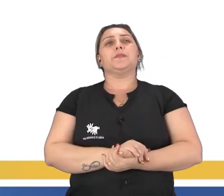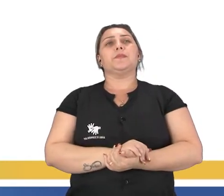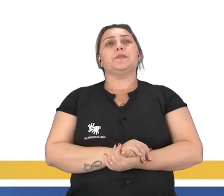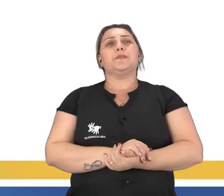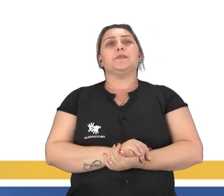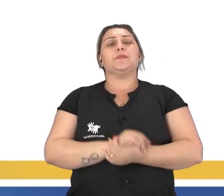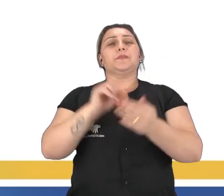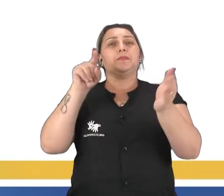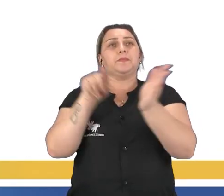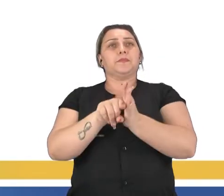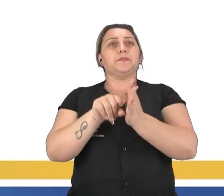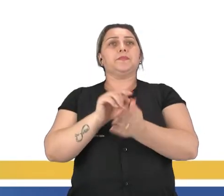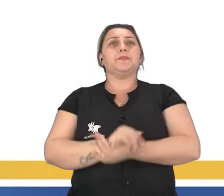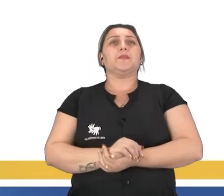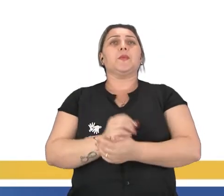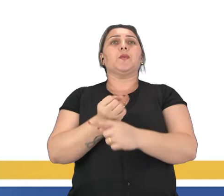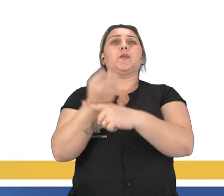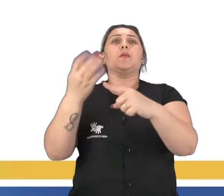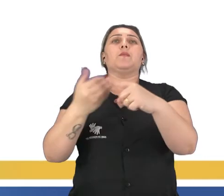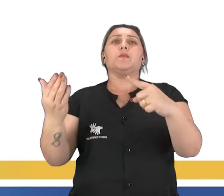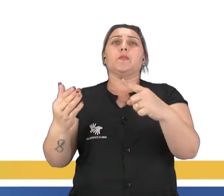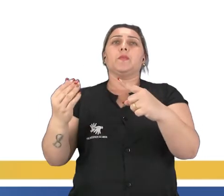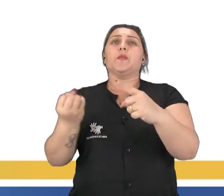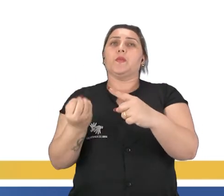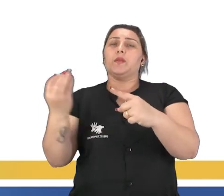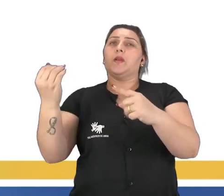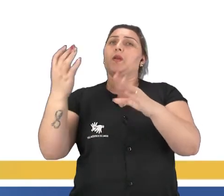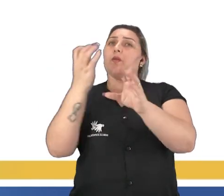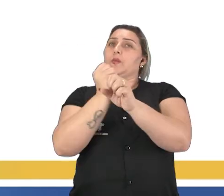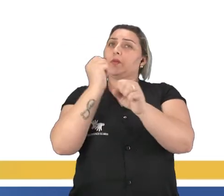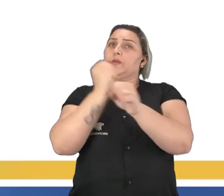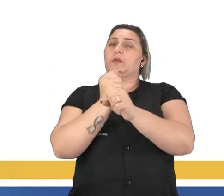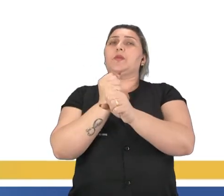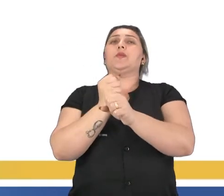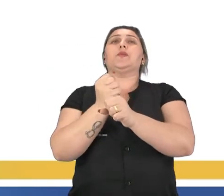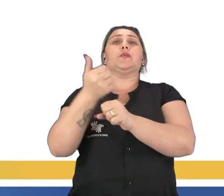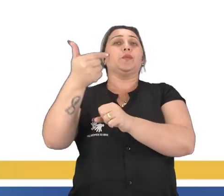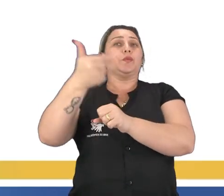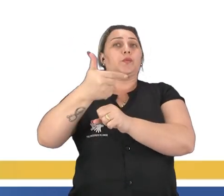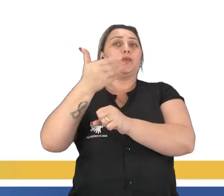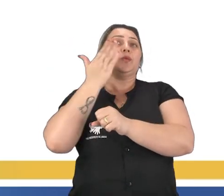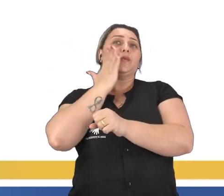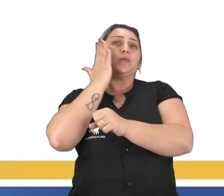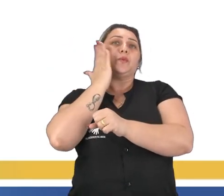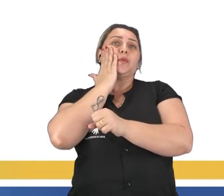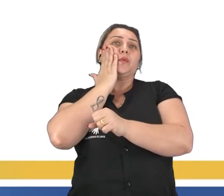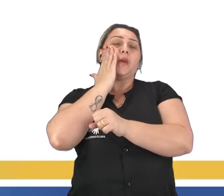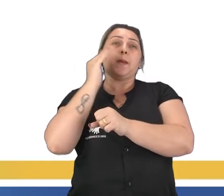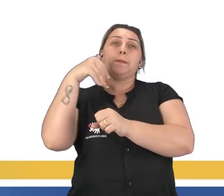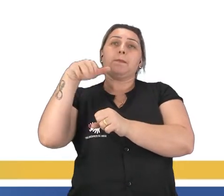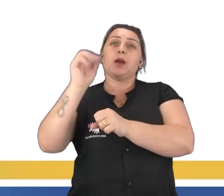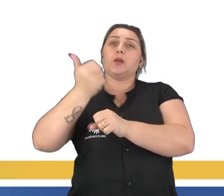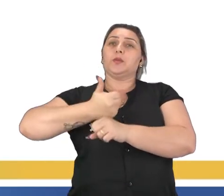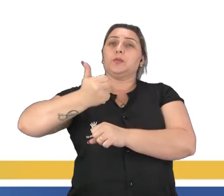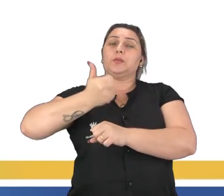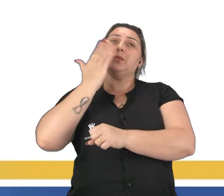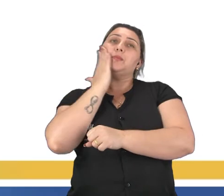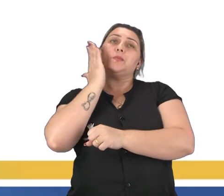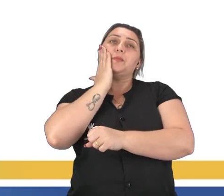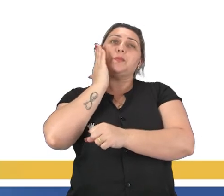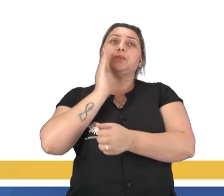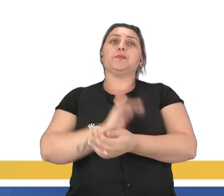Outra pergunta que diz assim: que fração do percurso total ele percorreu no segundo dia a mais do que no primeiro